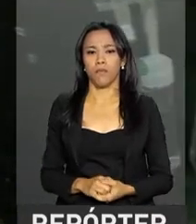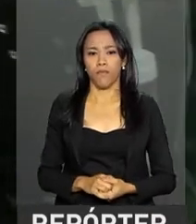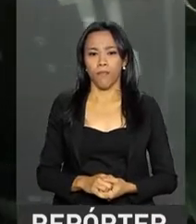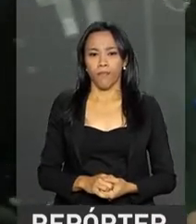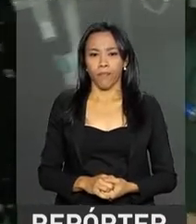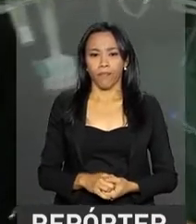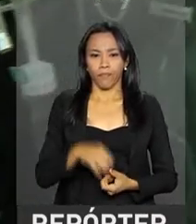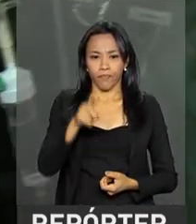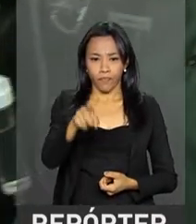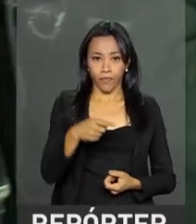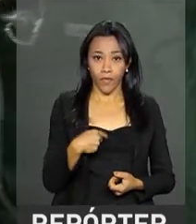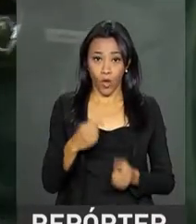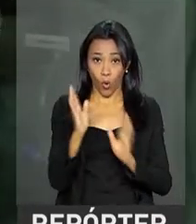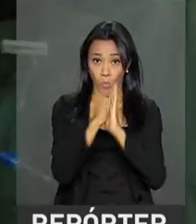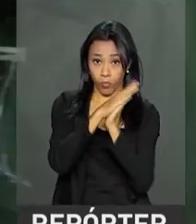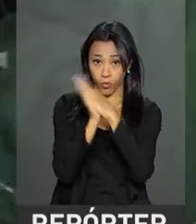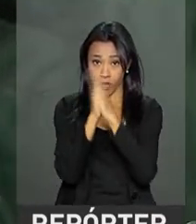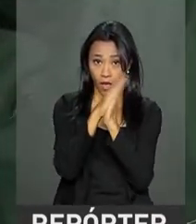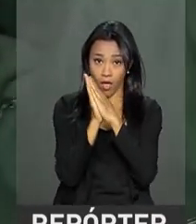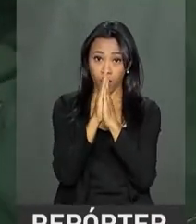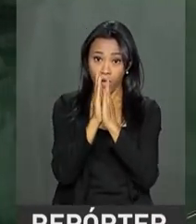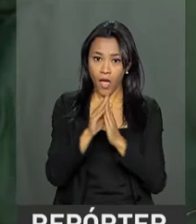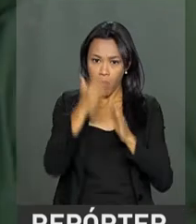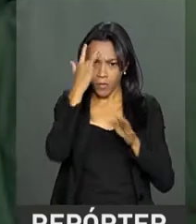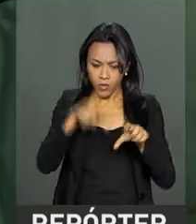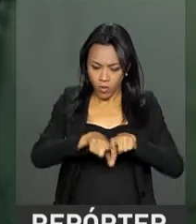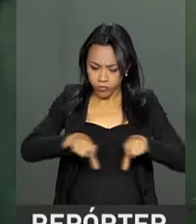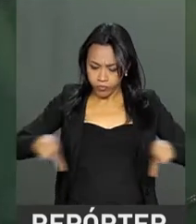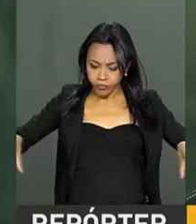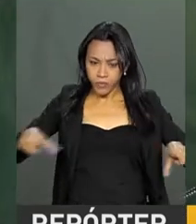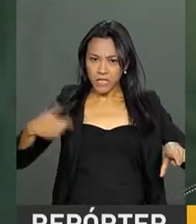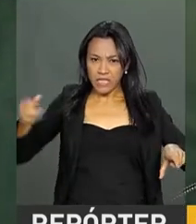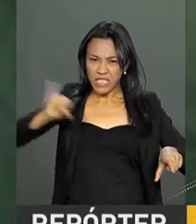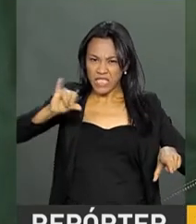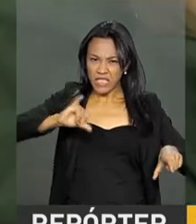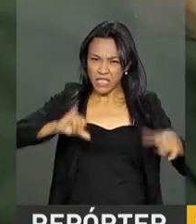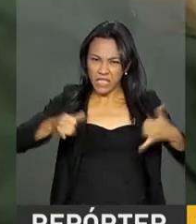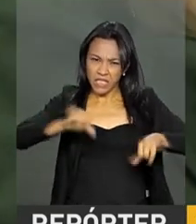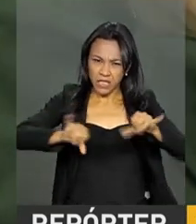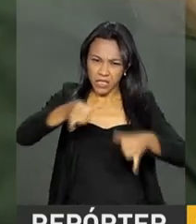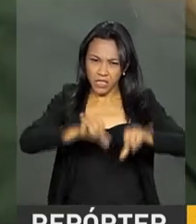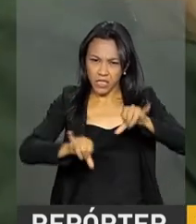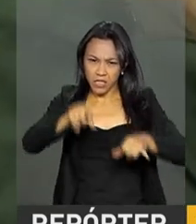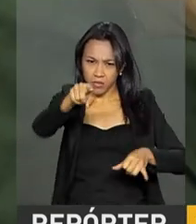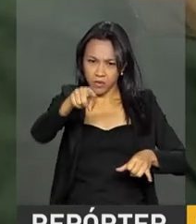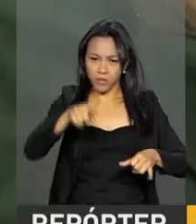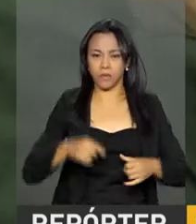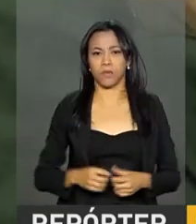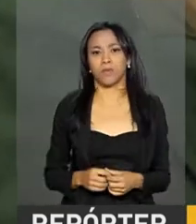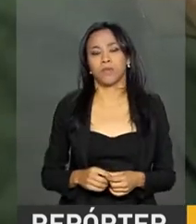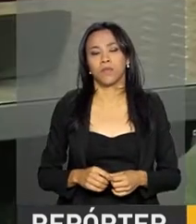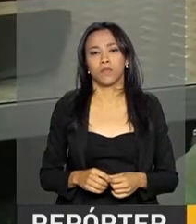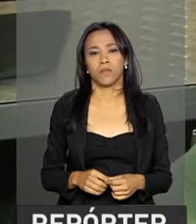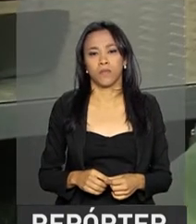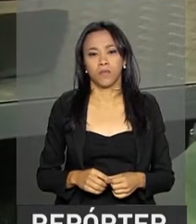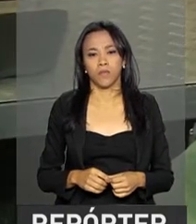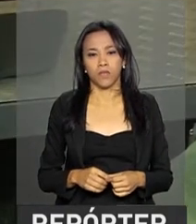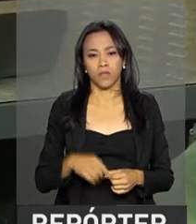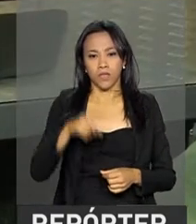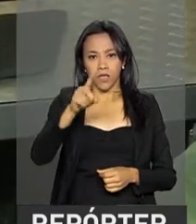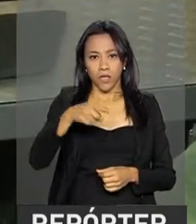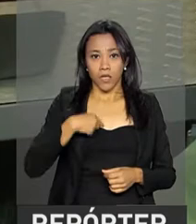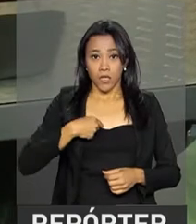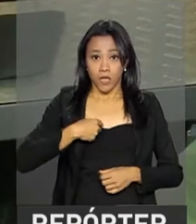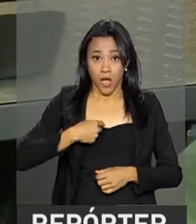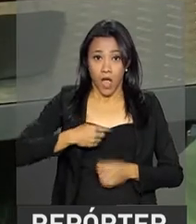o boneco simula uma pessoa contaminada produtos químicos a aeronáutica